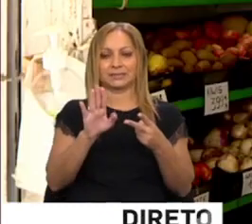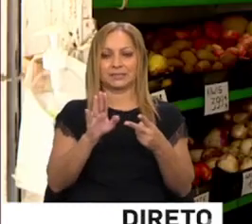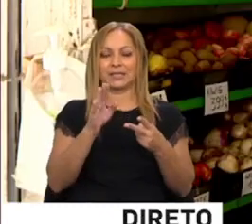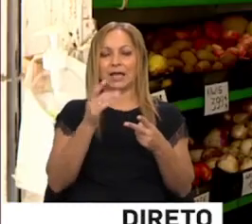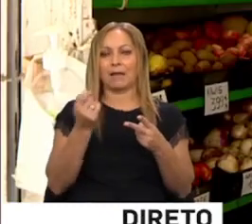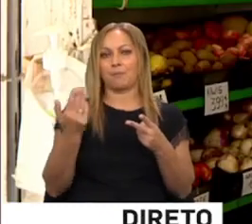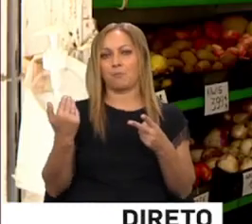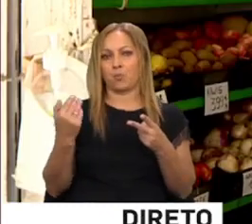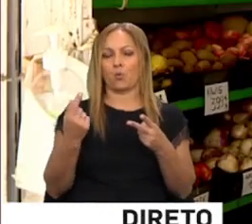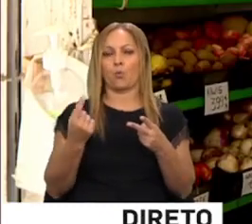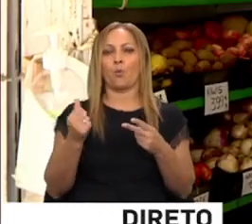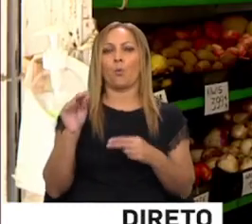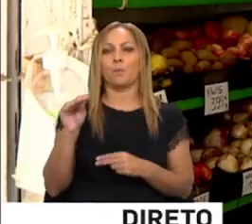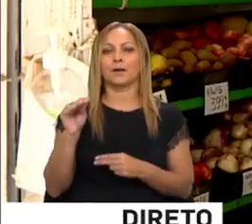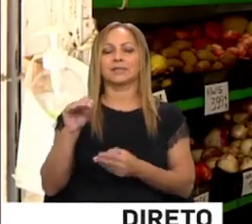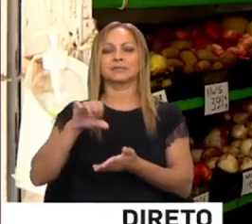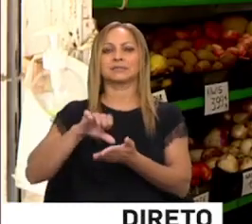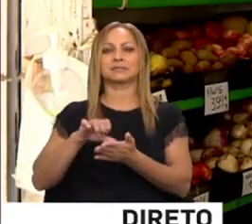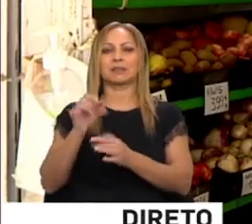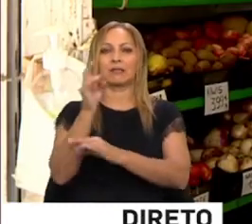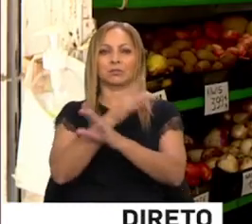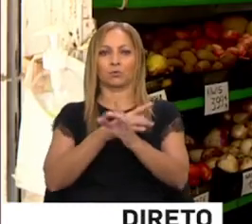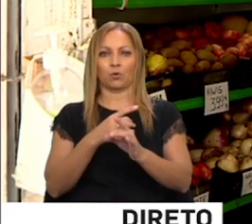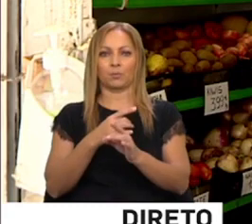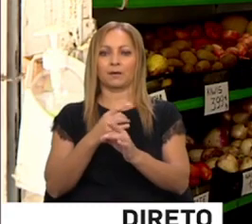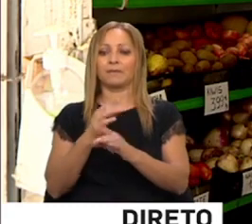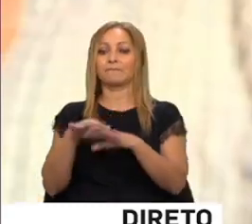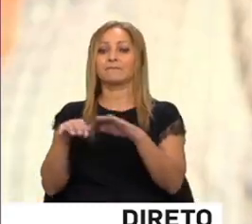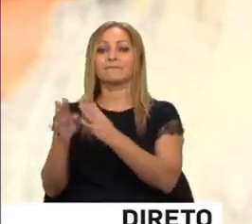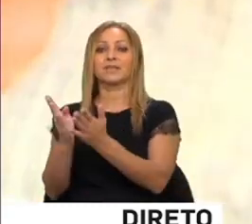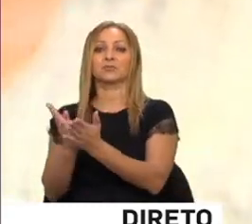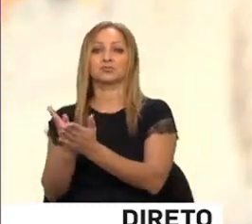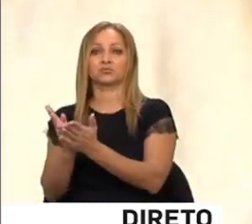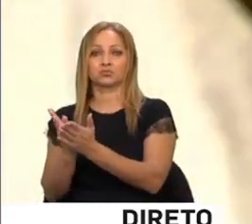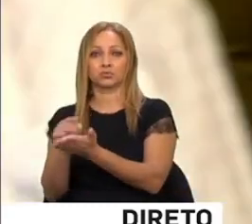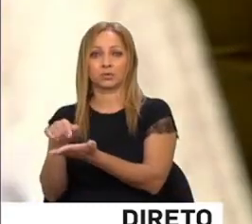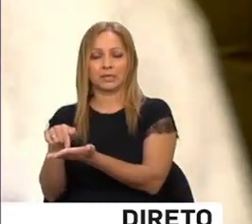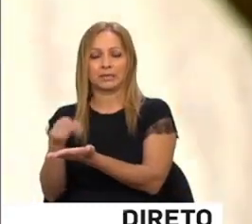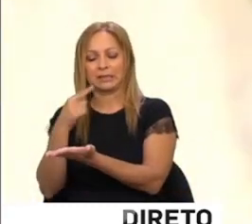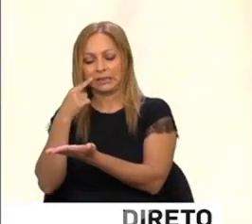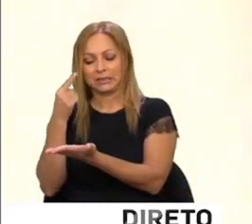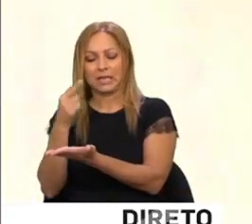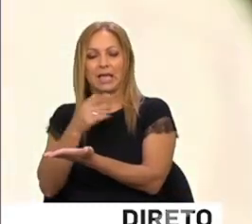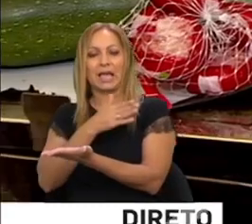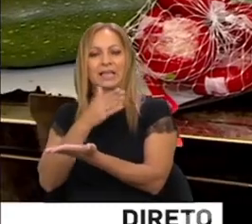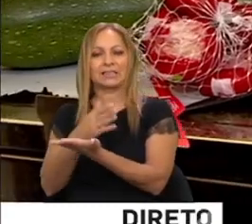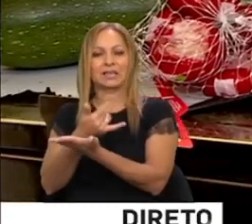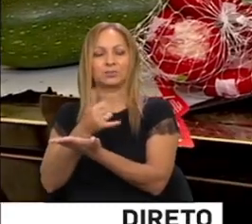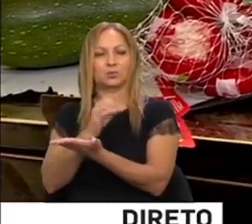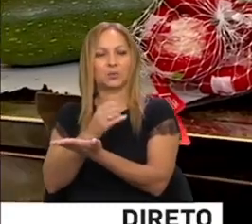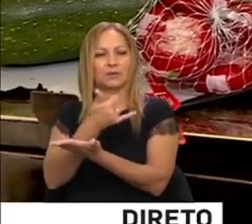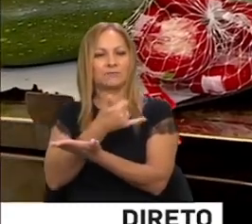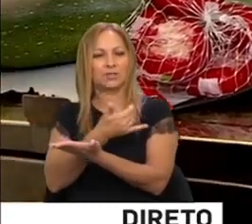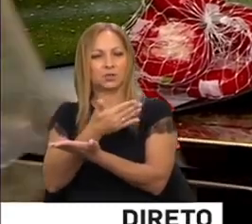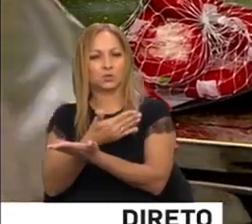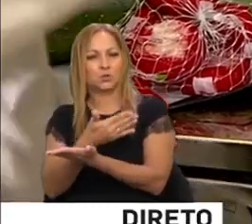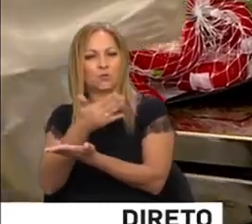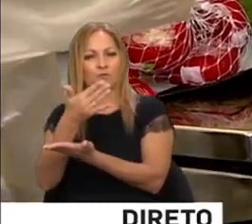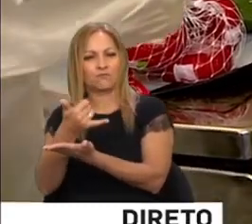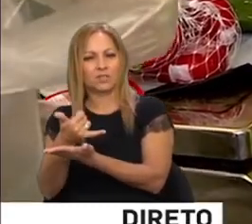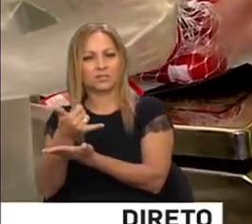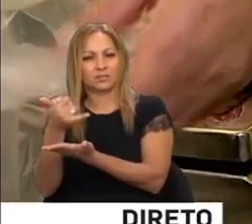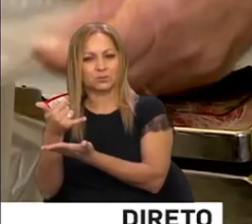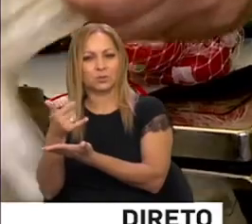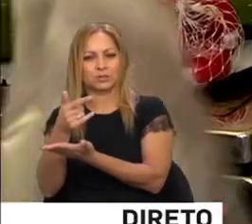recentemente o banco central europeu produziu um estudo que mostra que se até ao fim de 2021 princípio 2022 estais